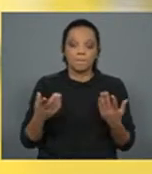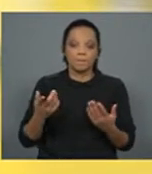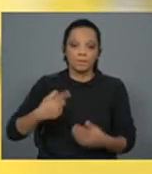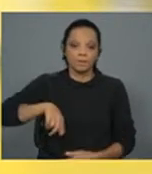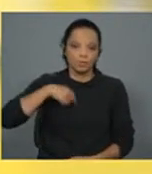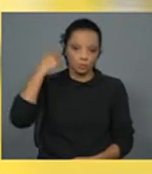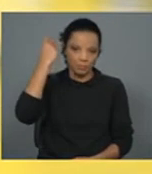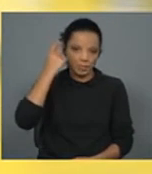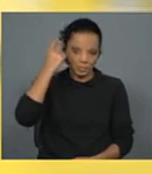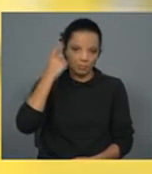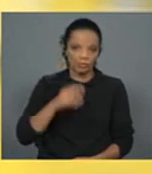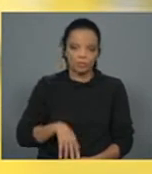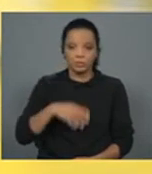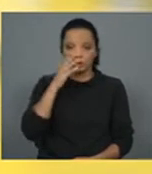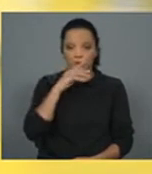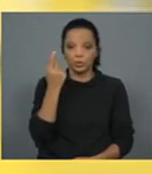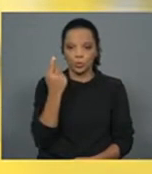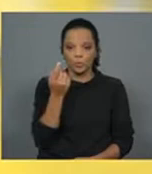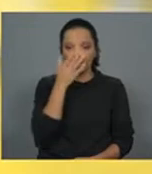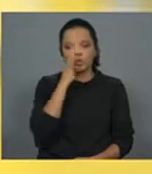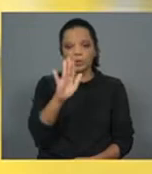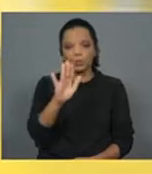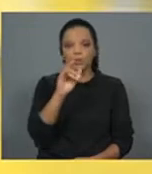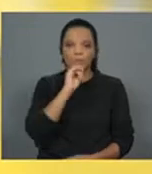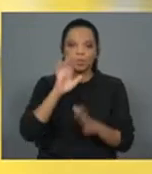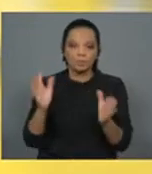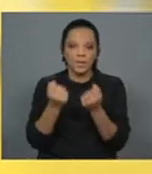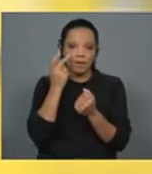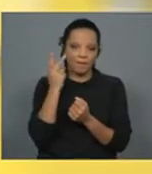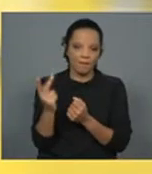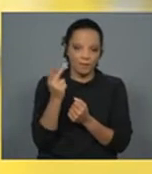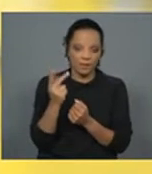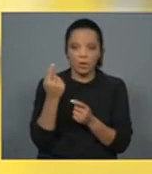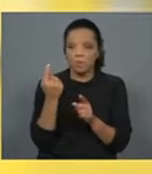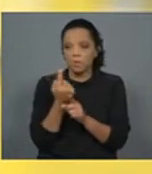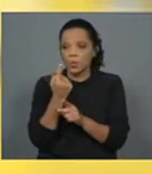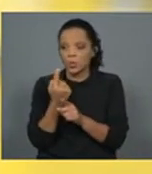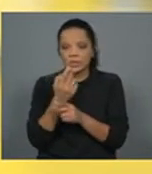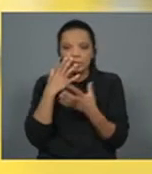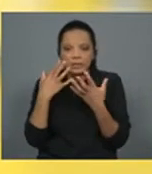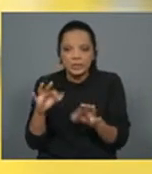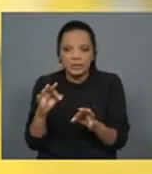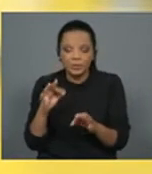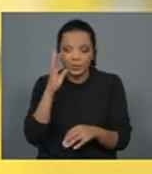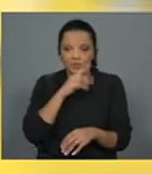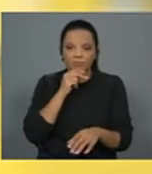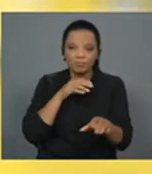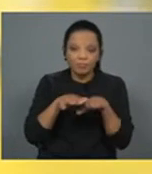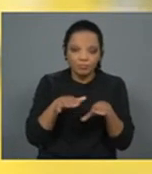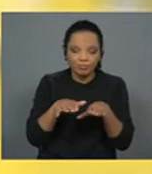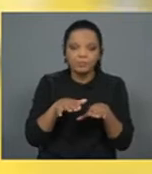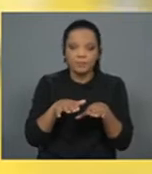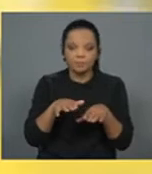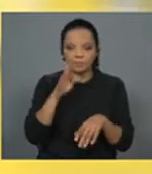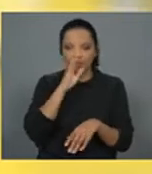seja, um gesto pode salvar uma vida. Um pequeno gesto, às vezes, quando há um sismo, nos